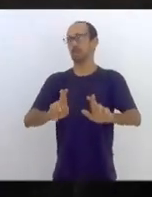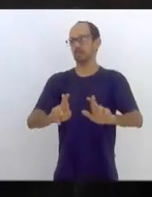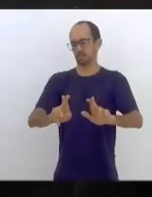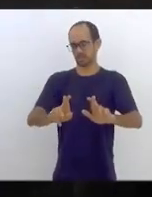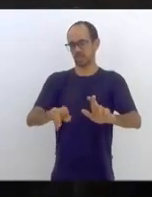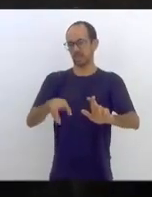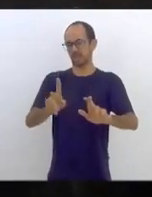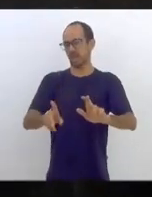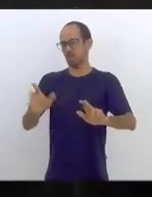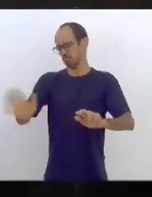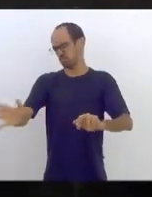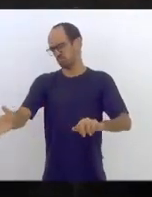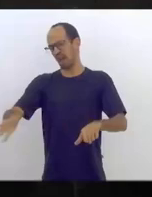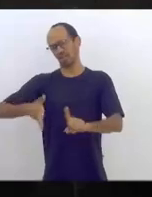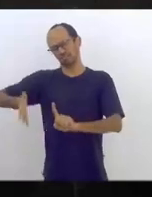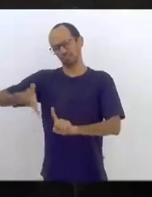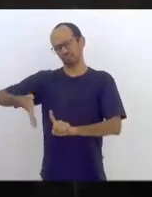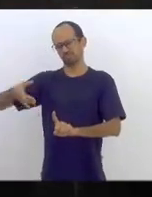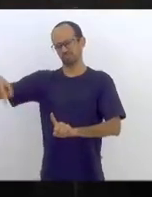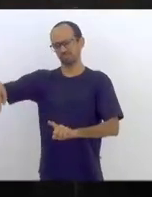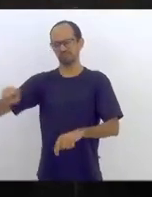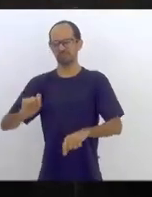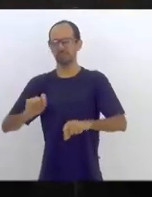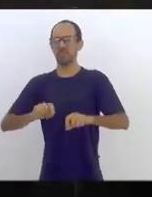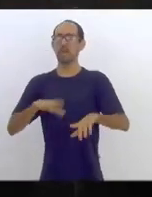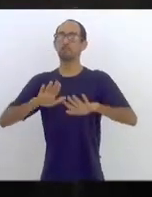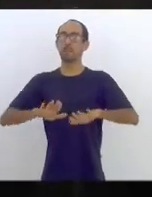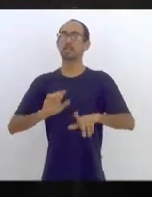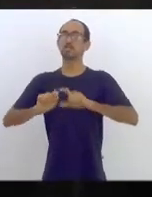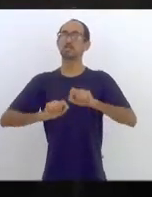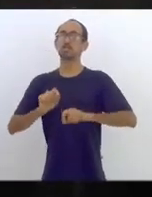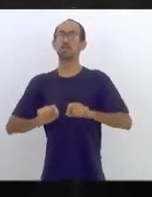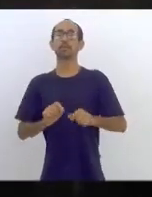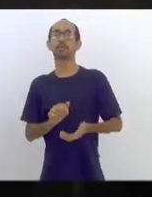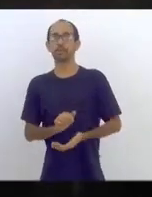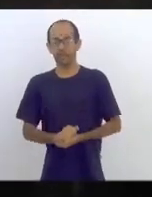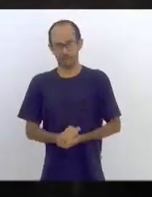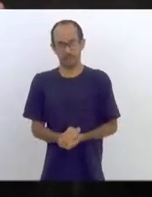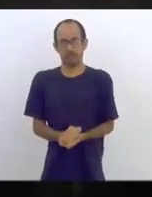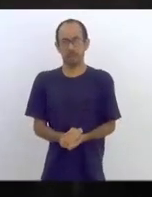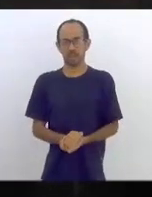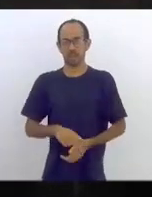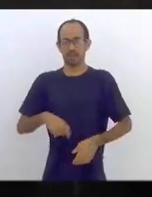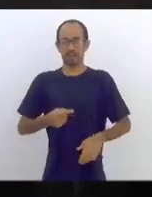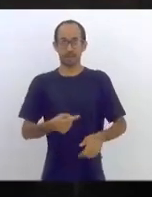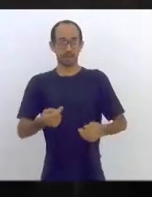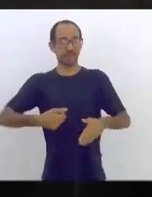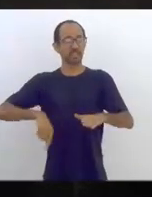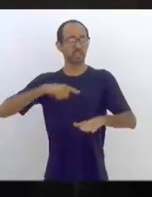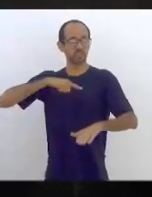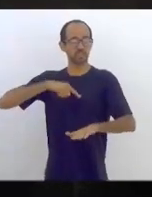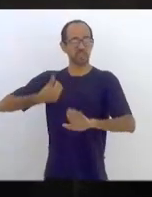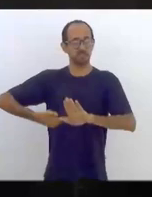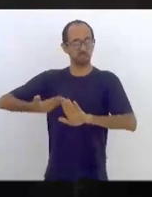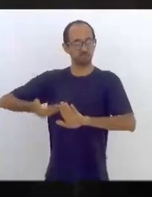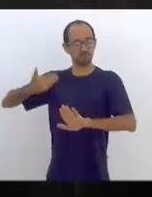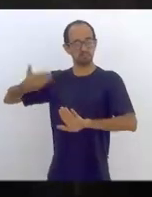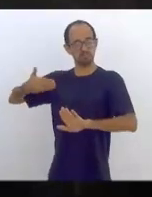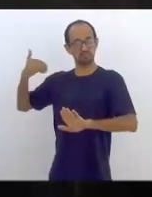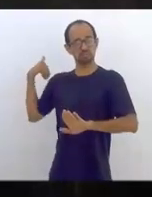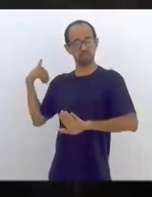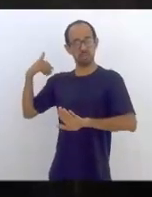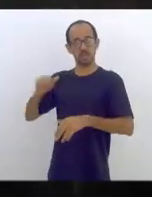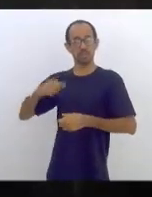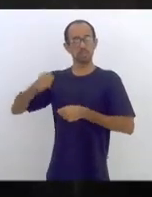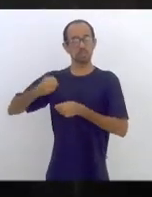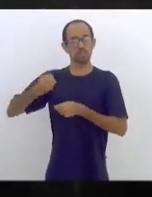já falou, mas eu queria também reforçar o que vai ser, o que a gente está deixando para trás, o que a gente está construindo aí para o